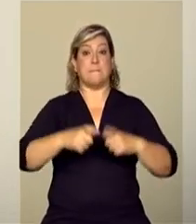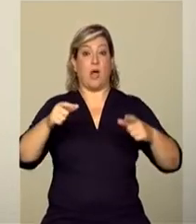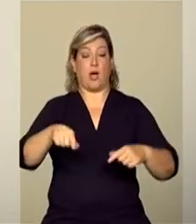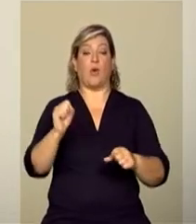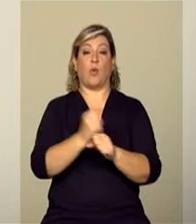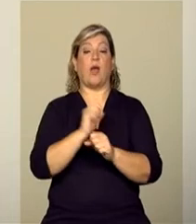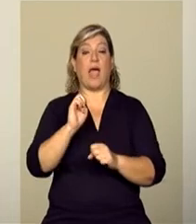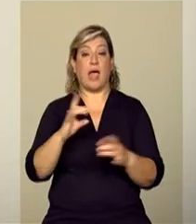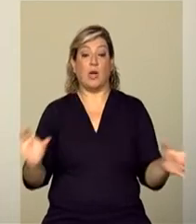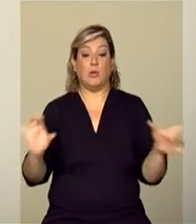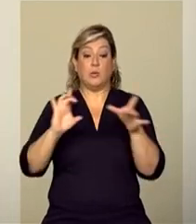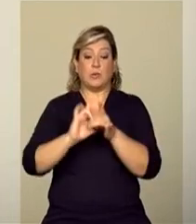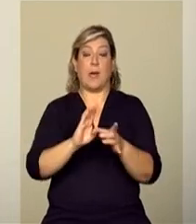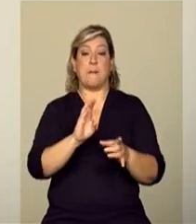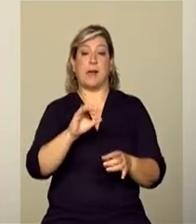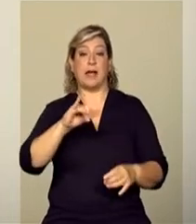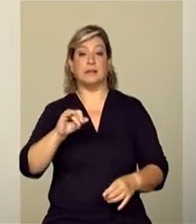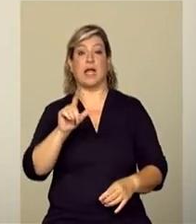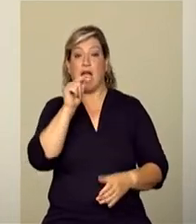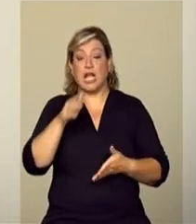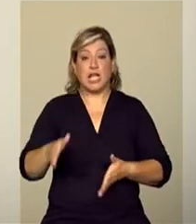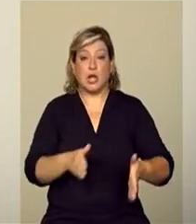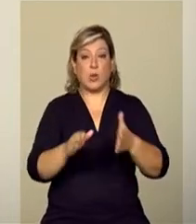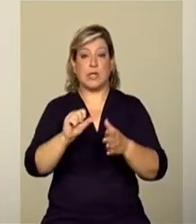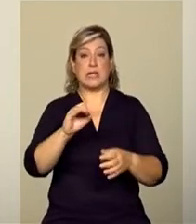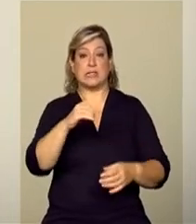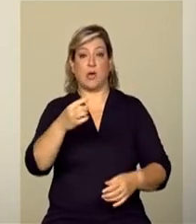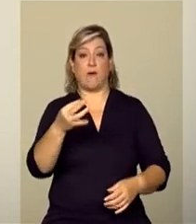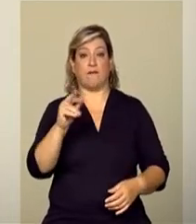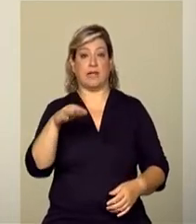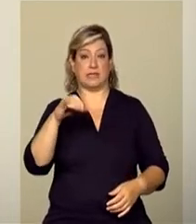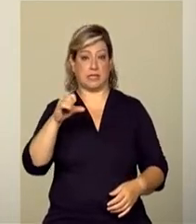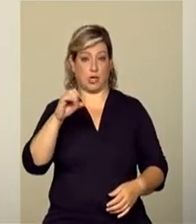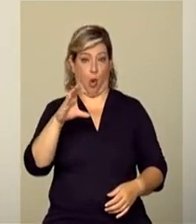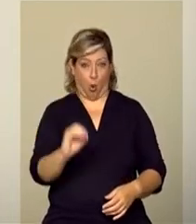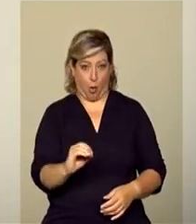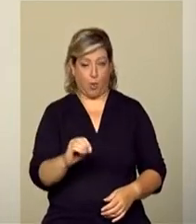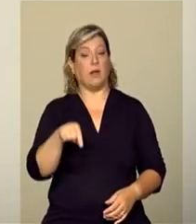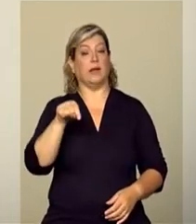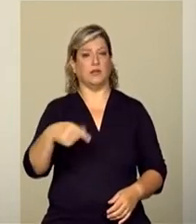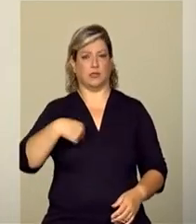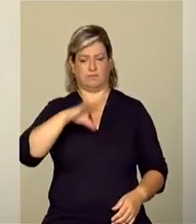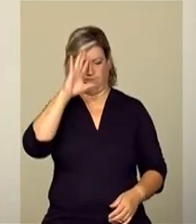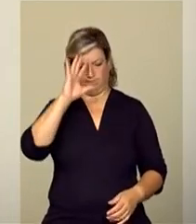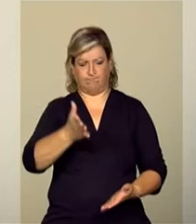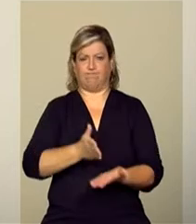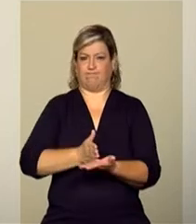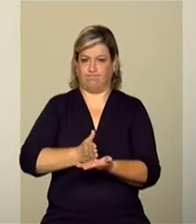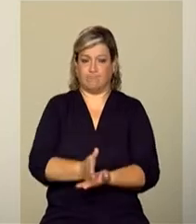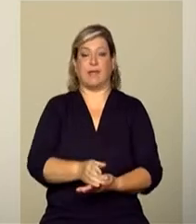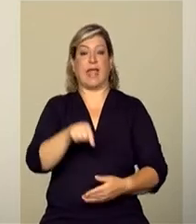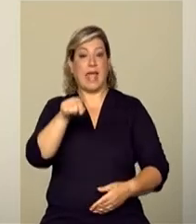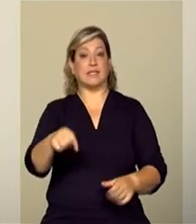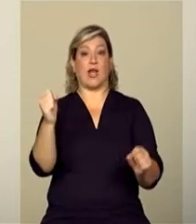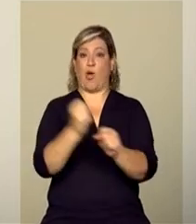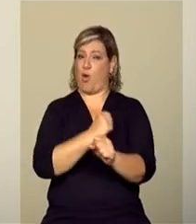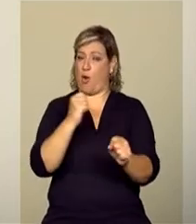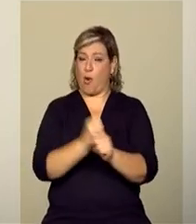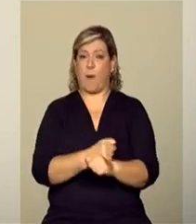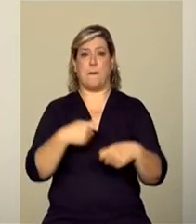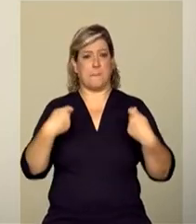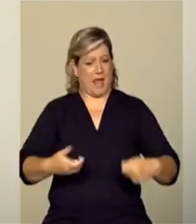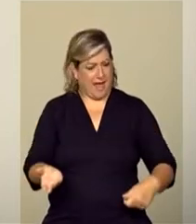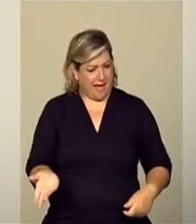integração da Bacia do Rio São Francisco e a minha determinação Luciano é que essa obra seja